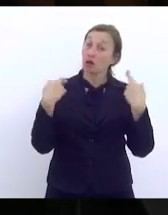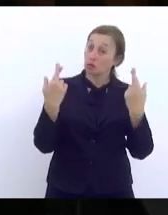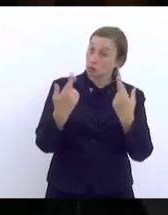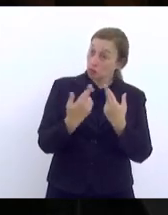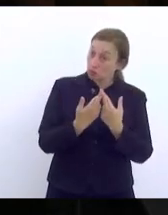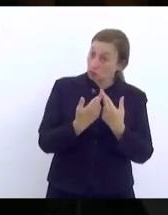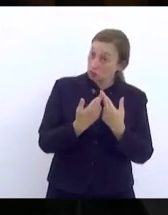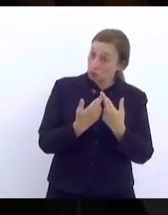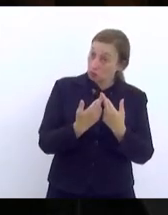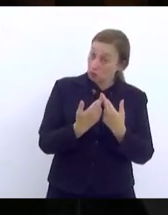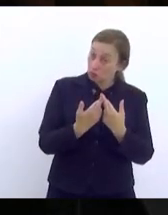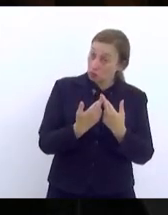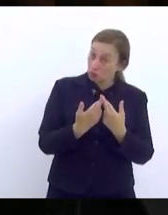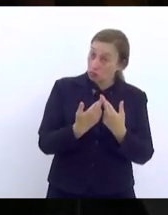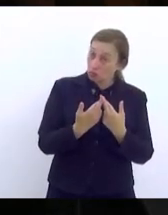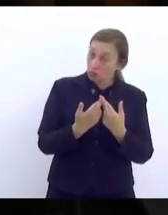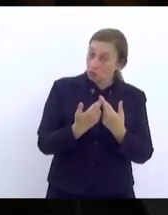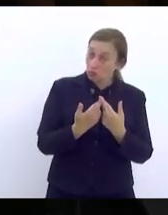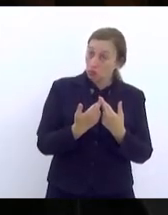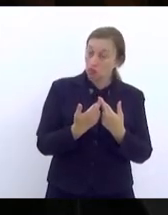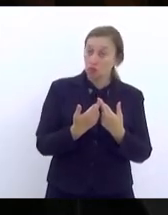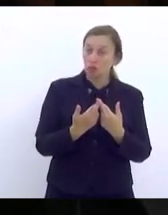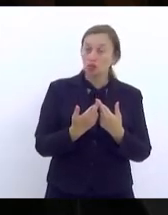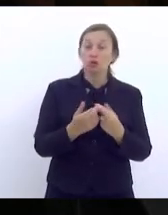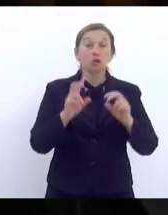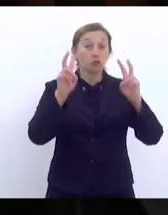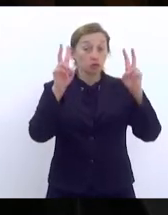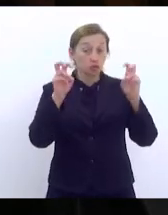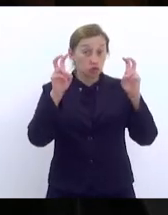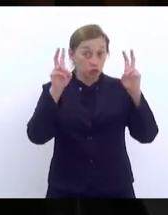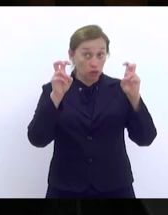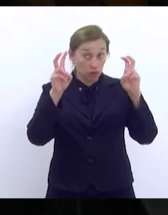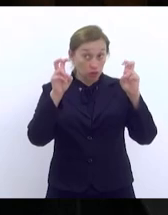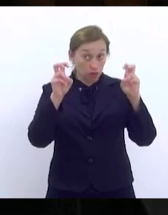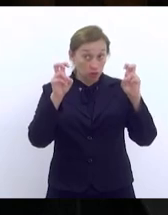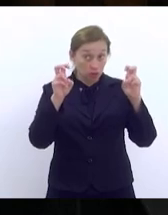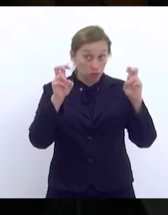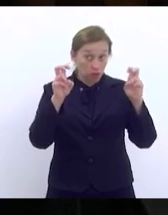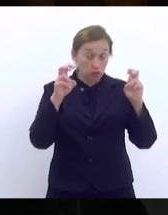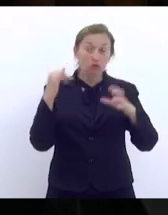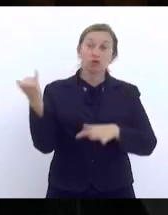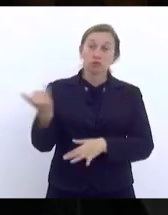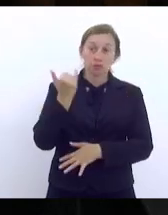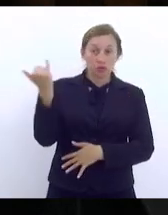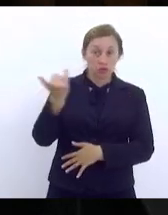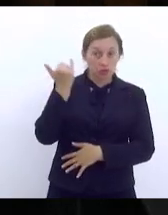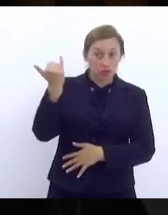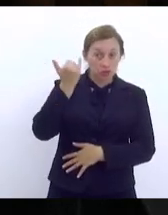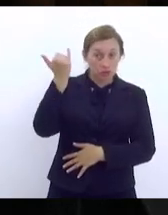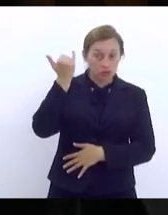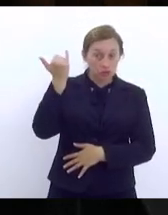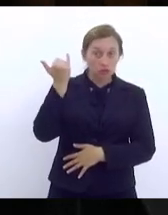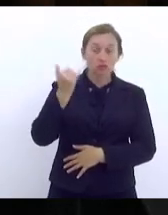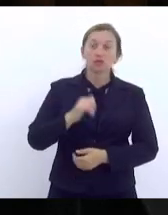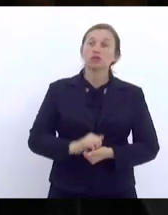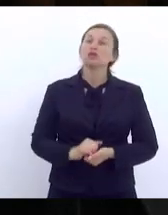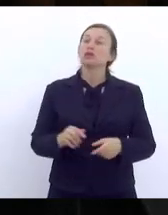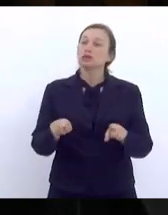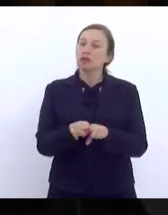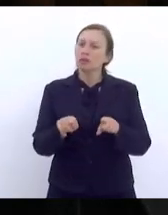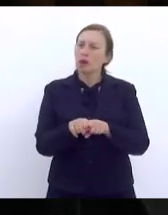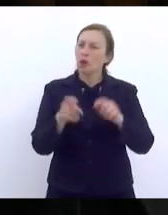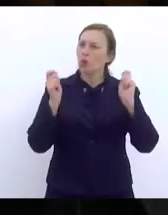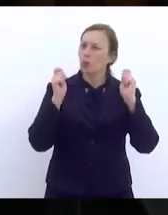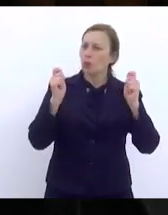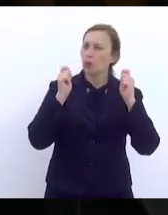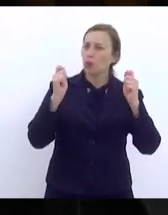onde emito juízo de valor sobre os temas que consideram mais relevantes e também faço campanha